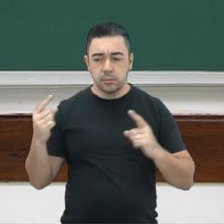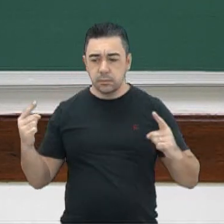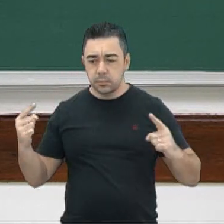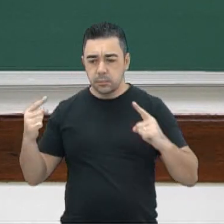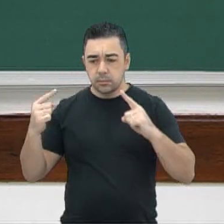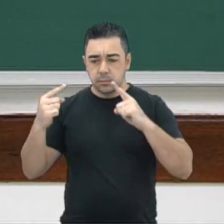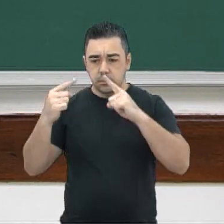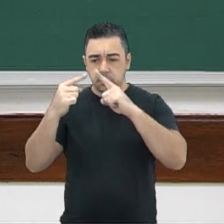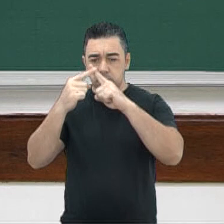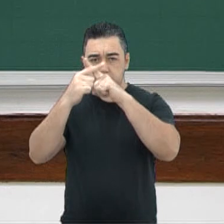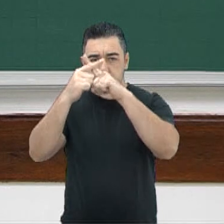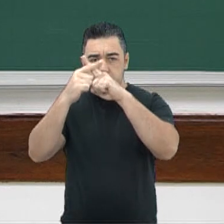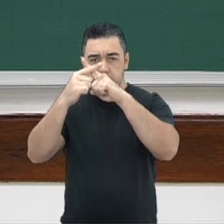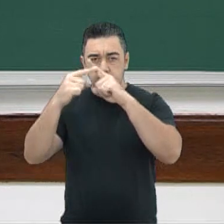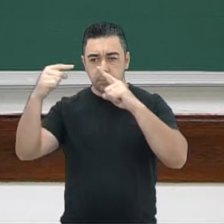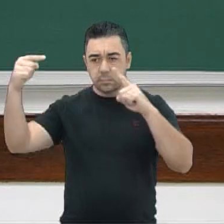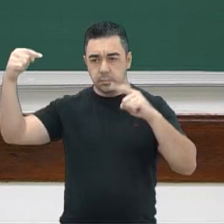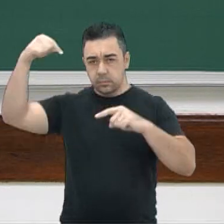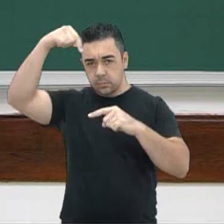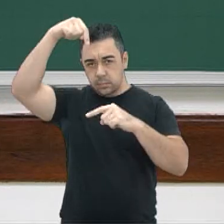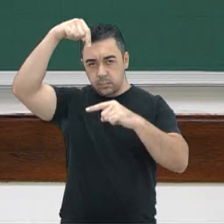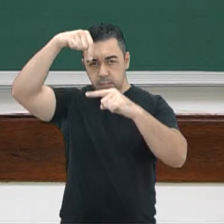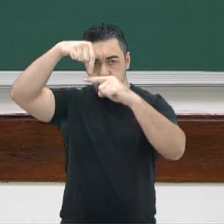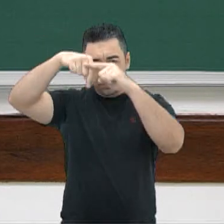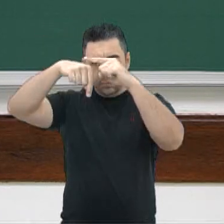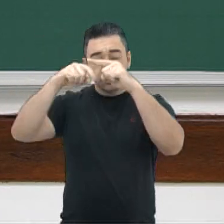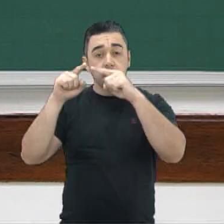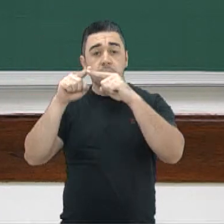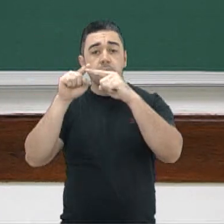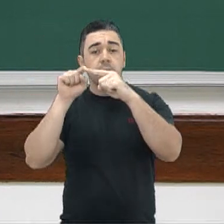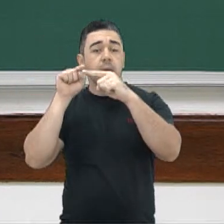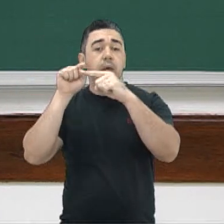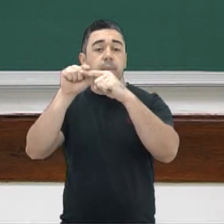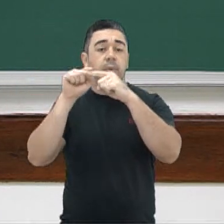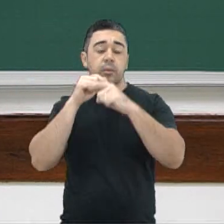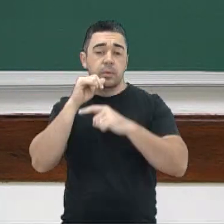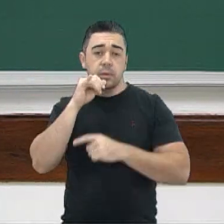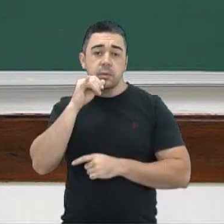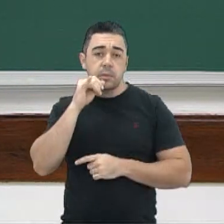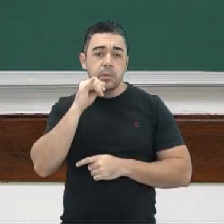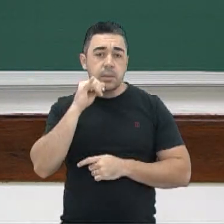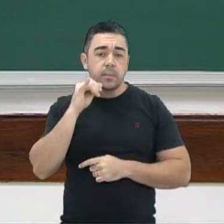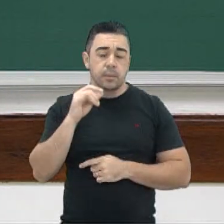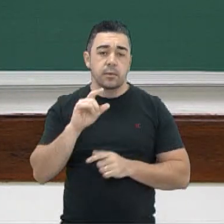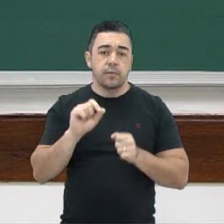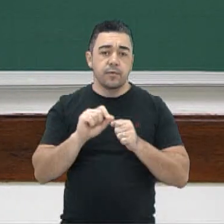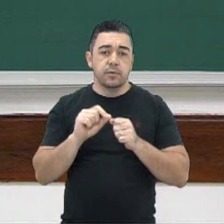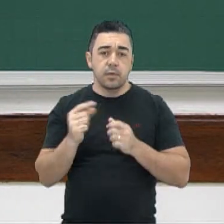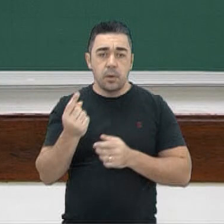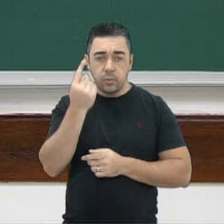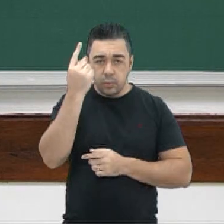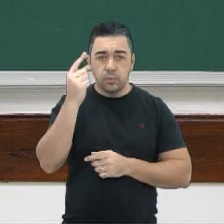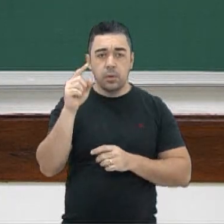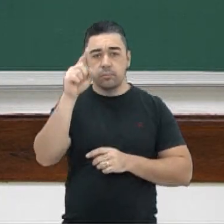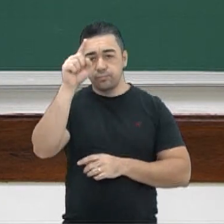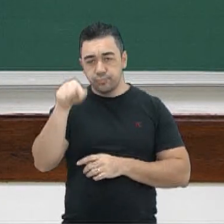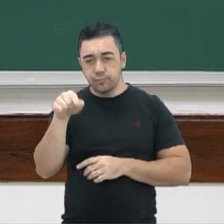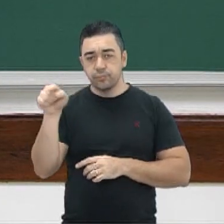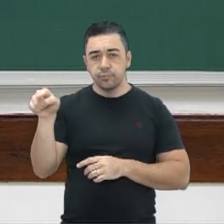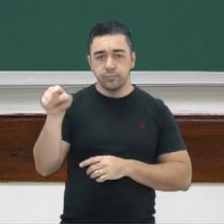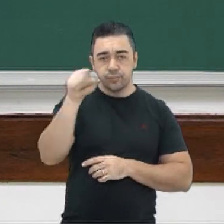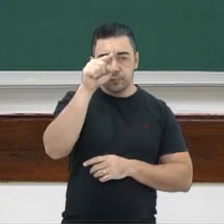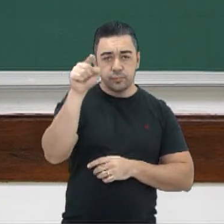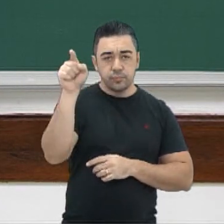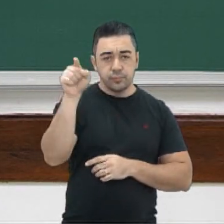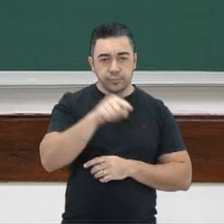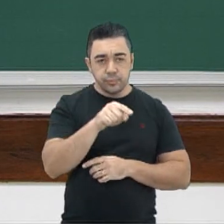encontro delas a partir do momento que eu traço as alturas, né? Então, eu estou traçando as alturas a partir do